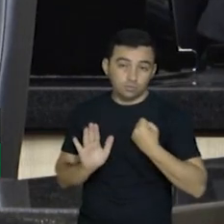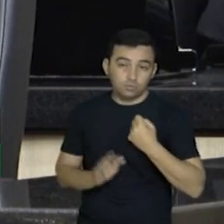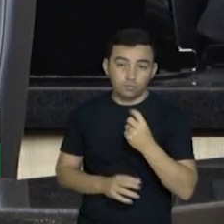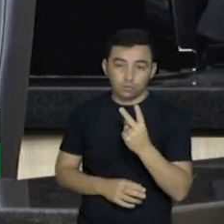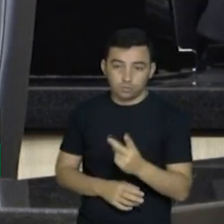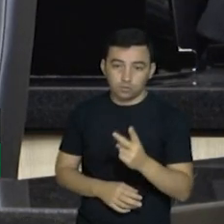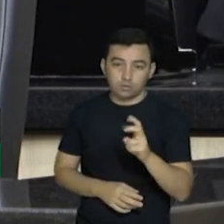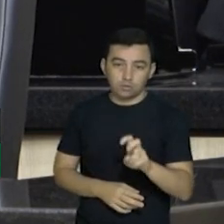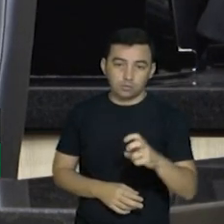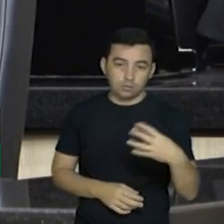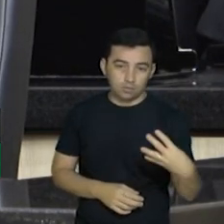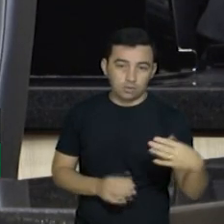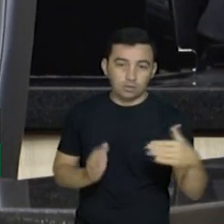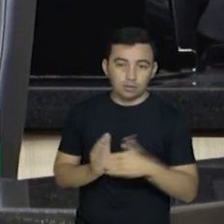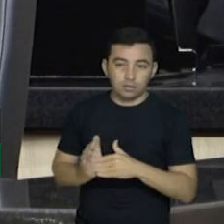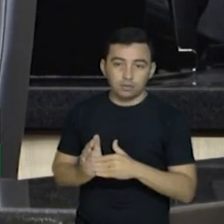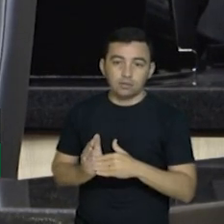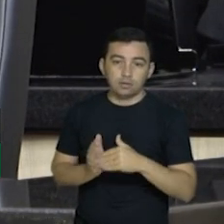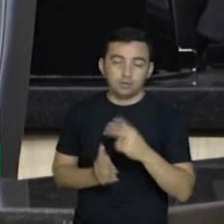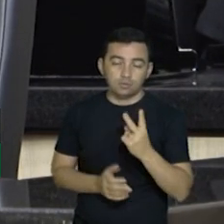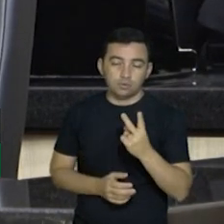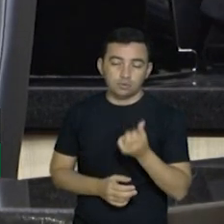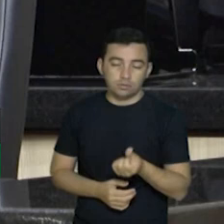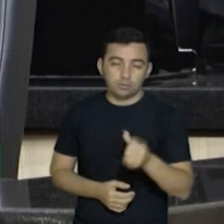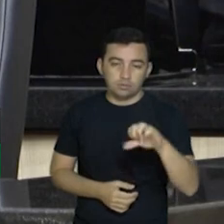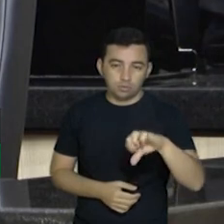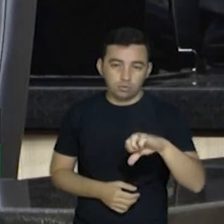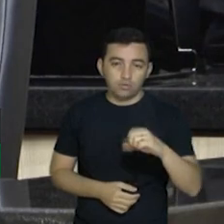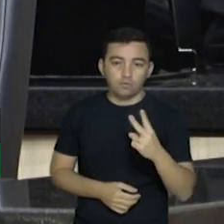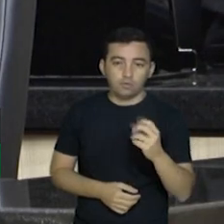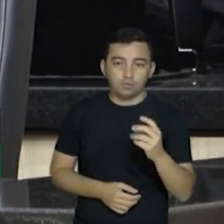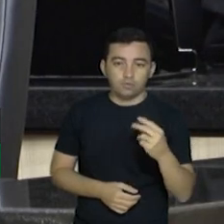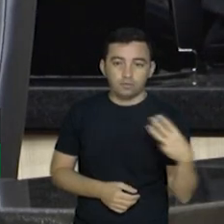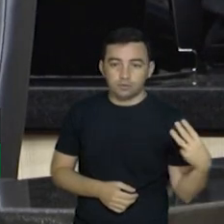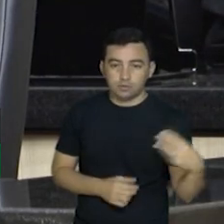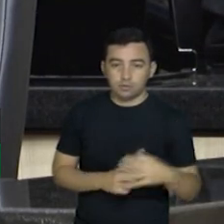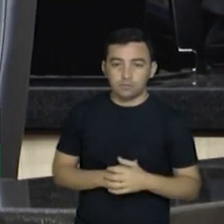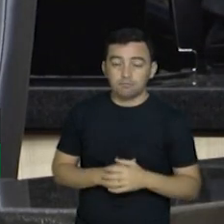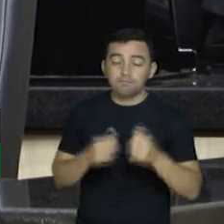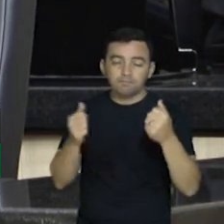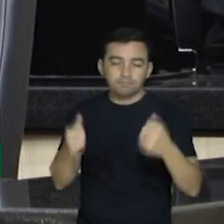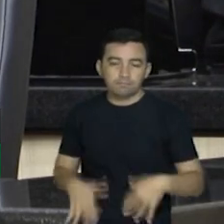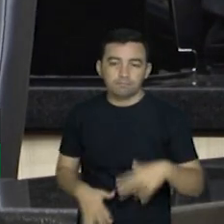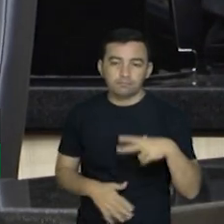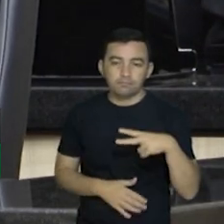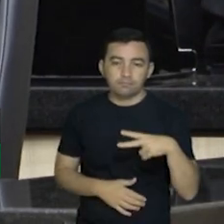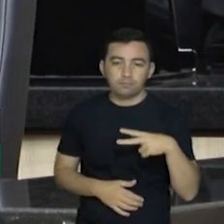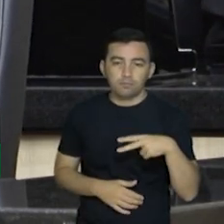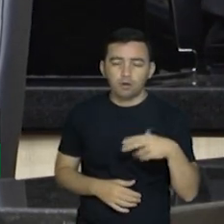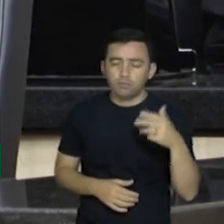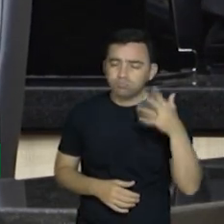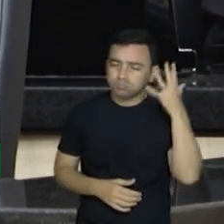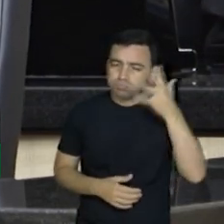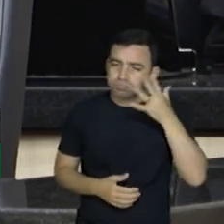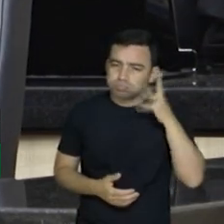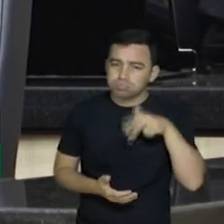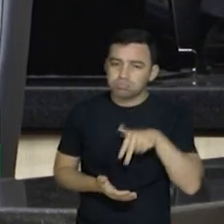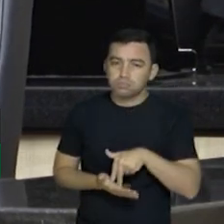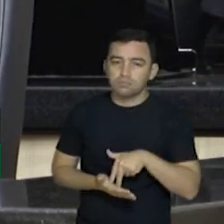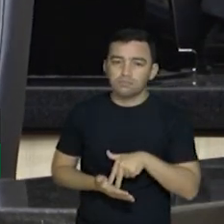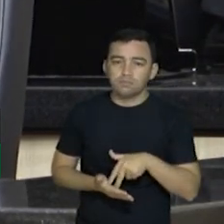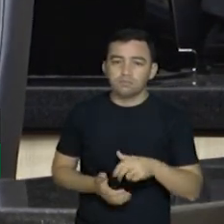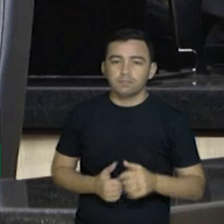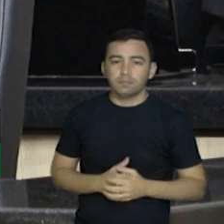254 a 269 de 2023 explicações pessoais fizeram o uso da palavra